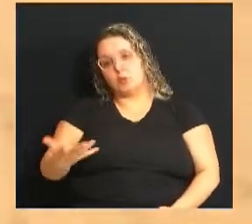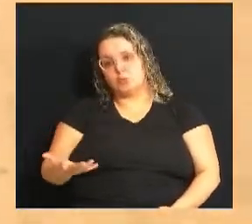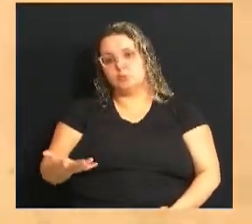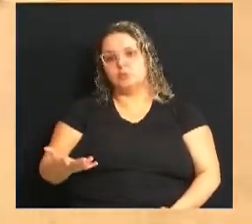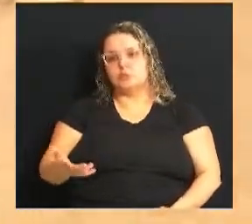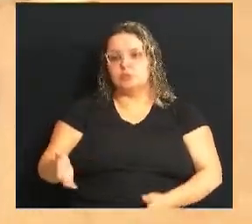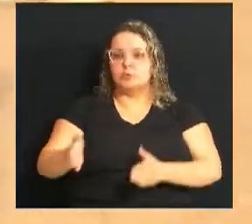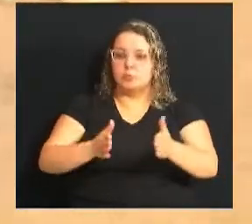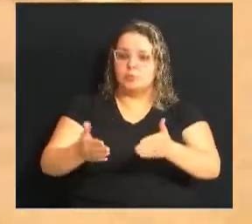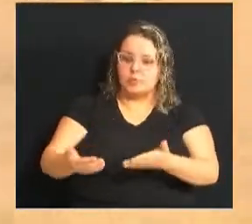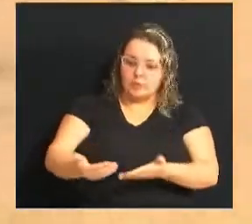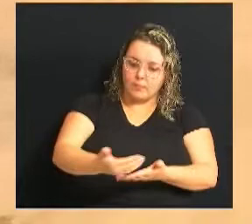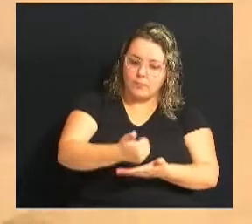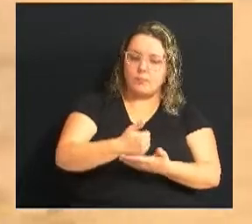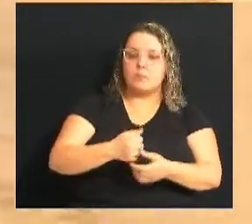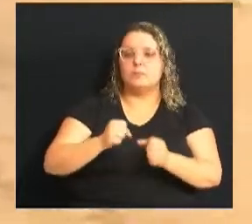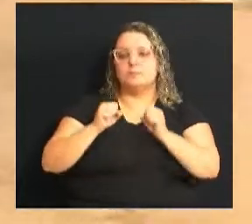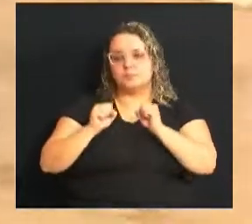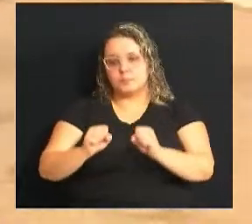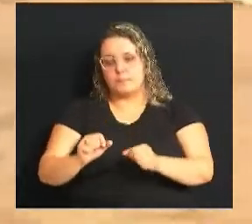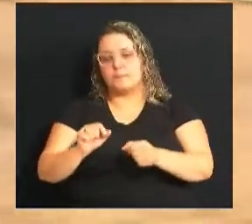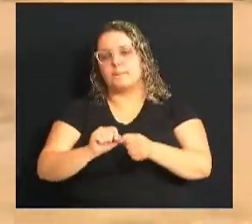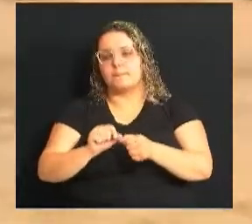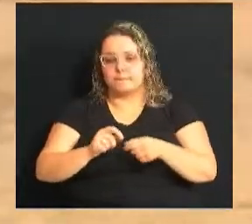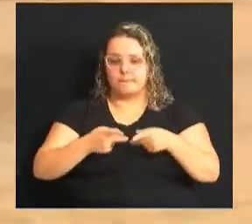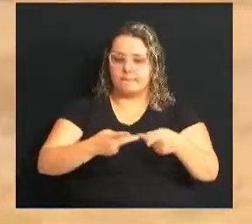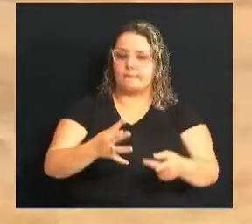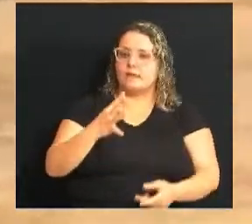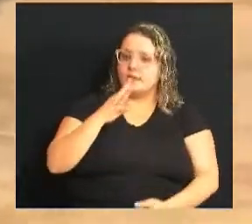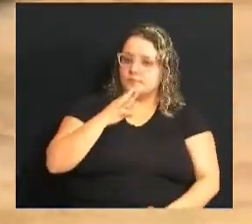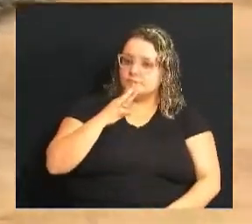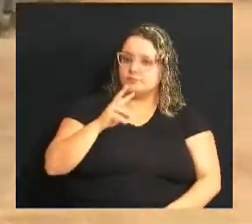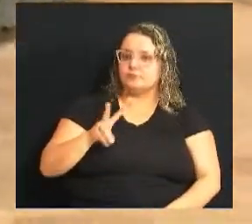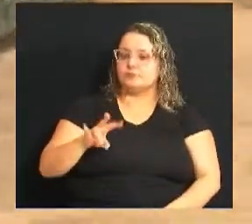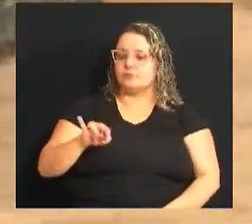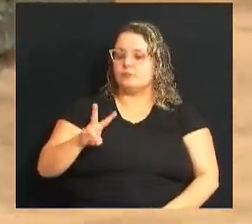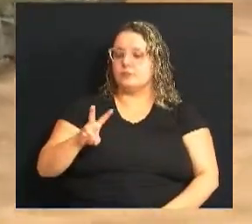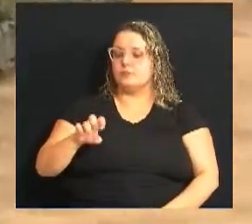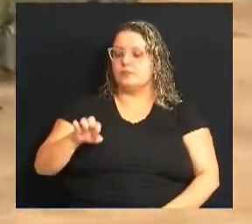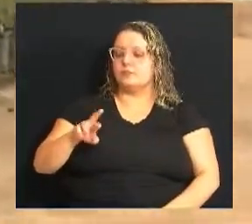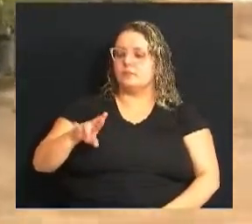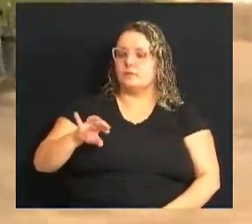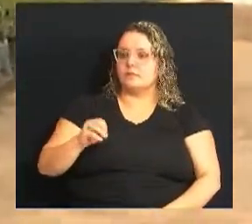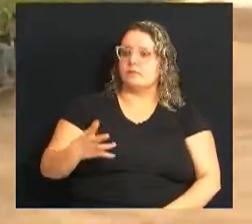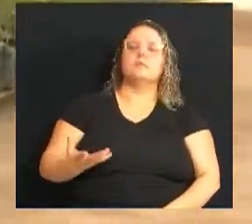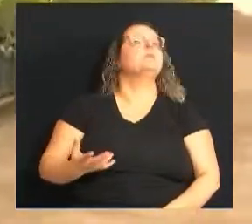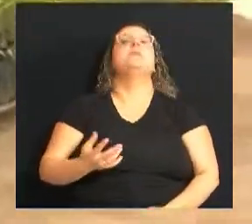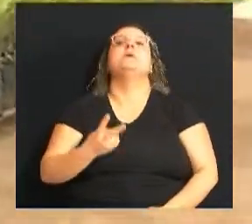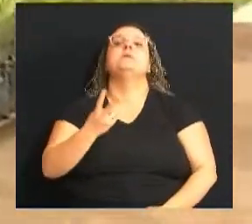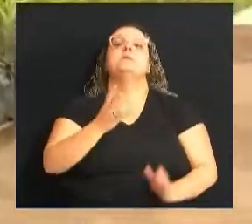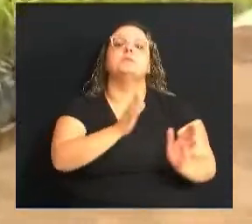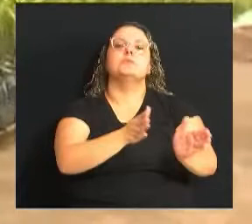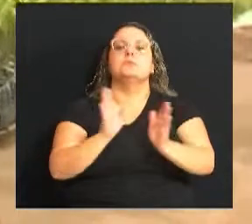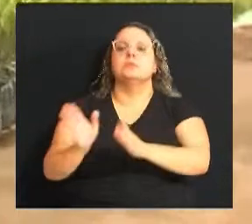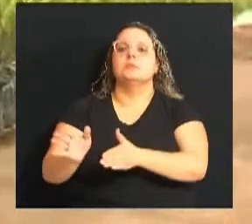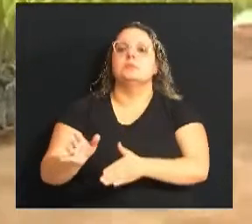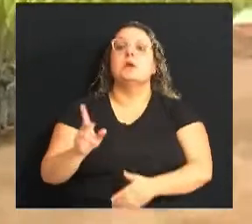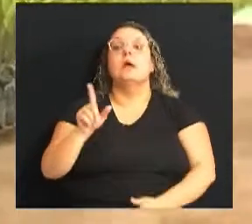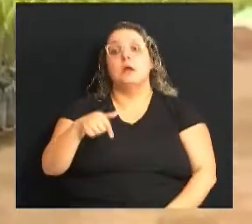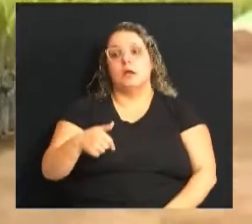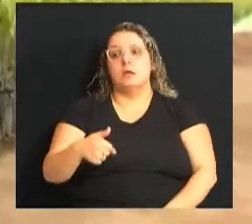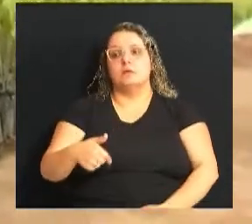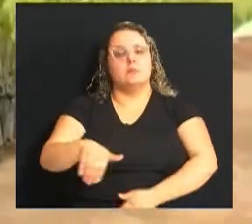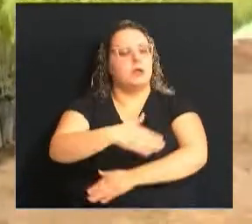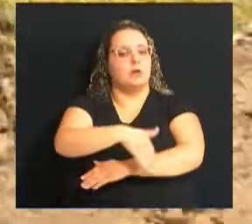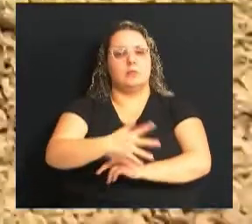retirada ele pode fazer a visita, conhecer o viveiro. Porque são duas partes aqui, né? São mais na mesma rua, né?